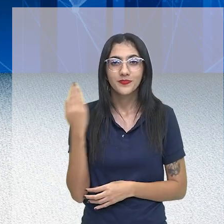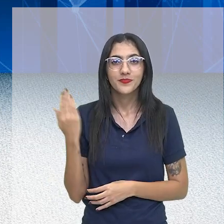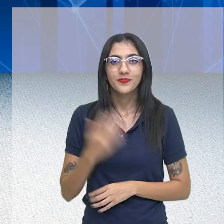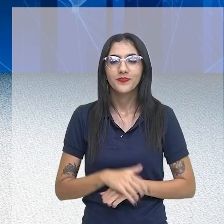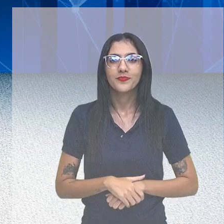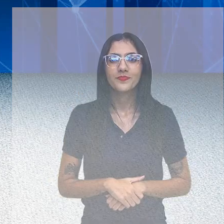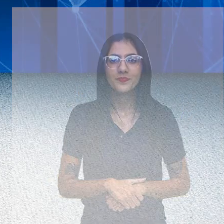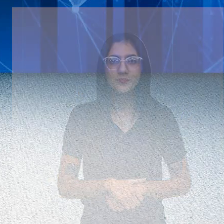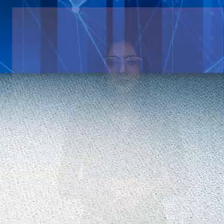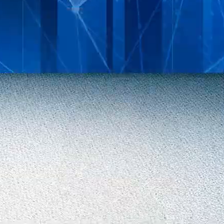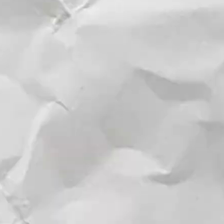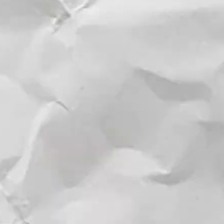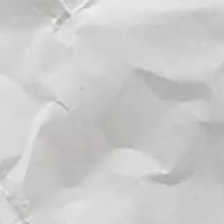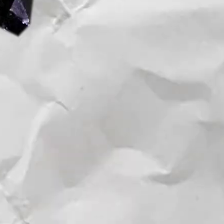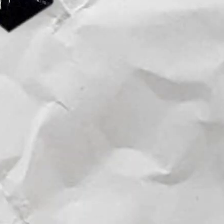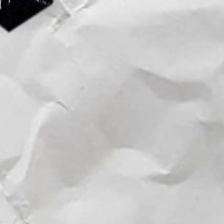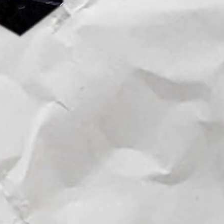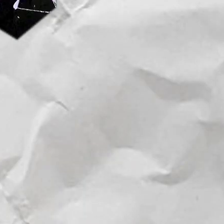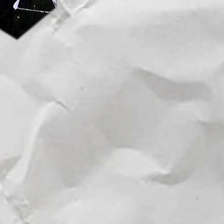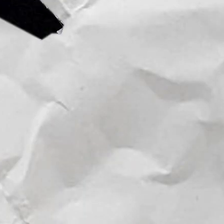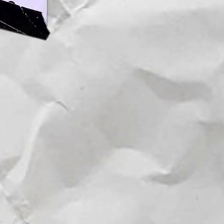ver.